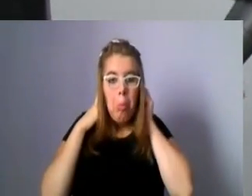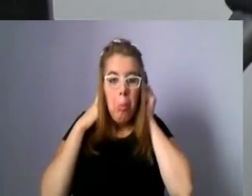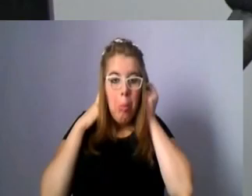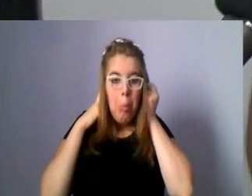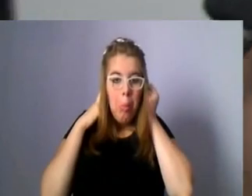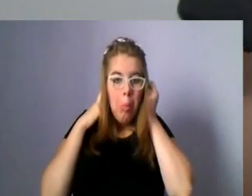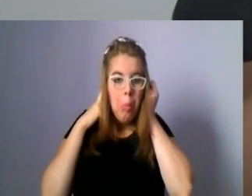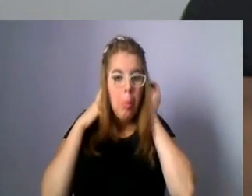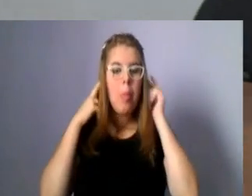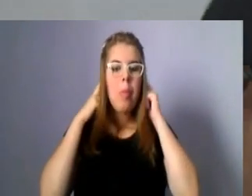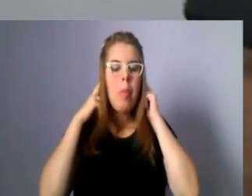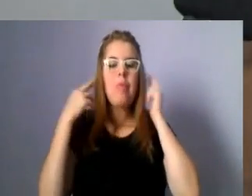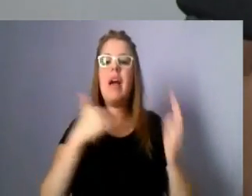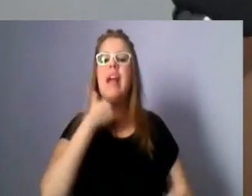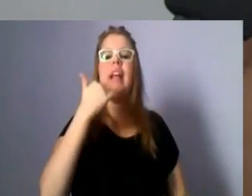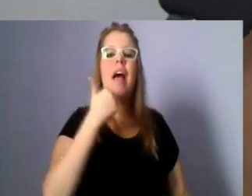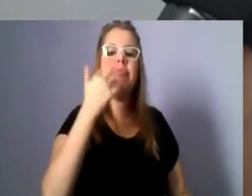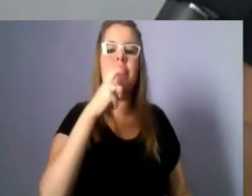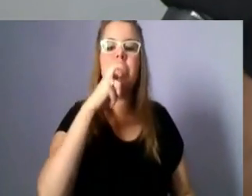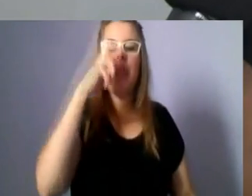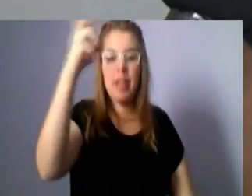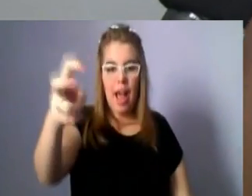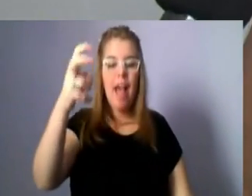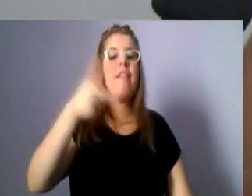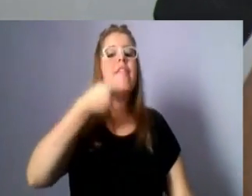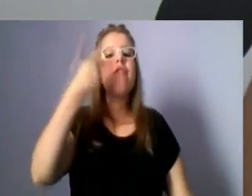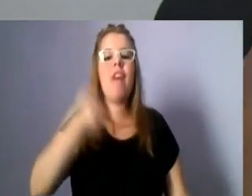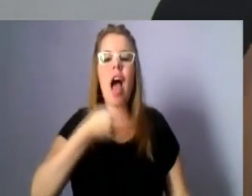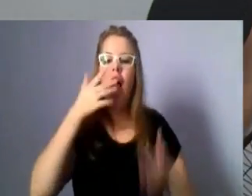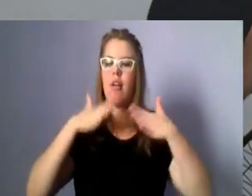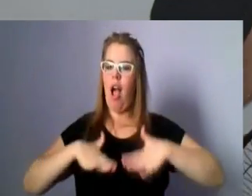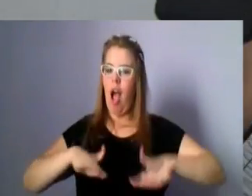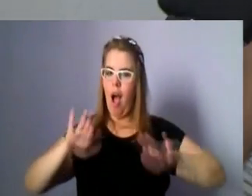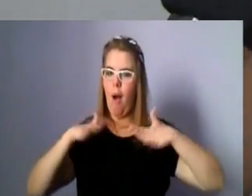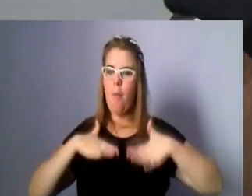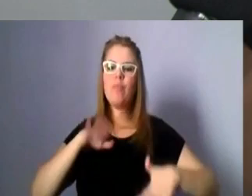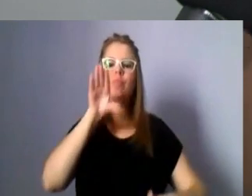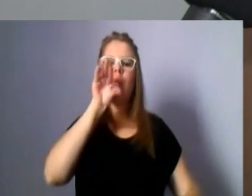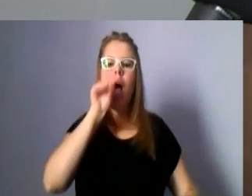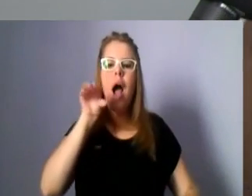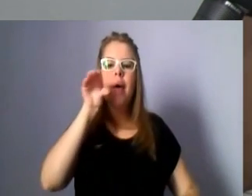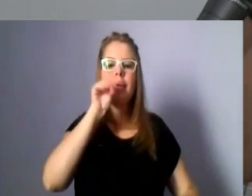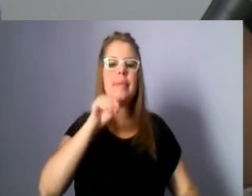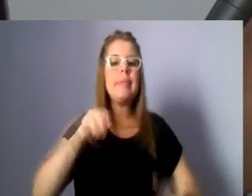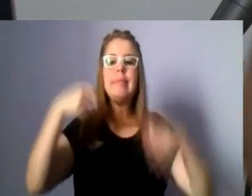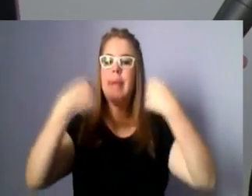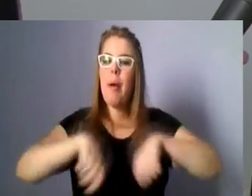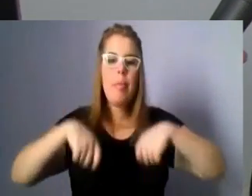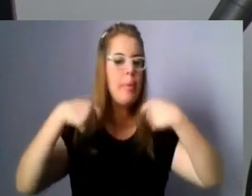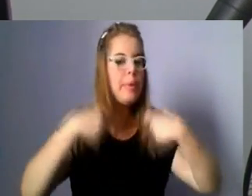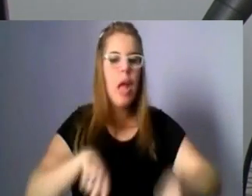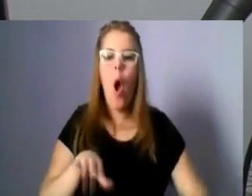nada. Então, você vai estar gritando à toa, não precisa. Então, fala sempre com calma. Não precisa